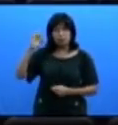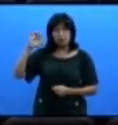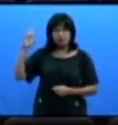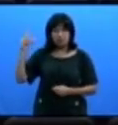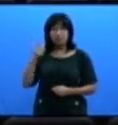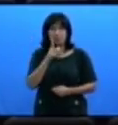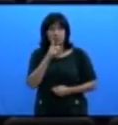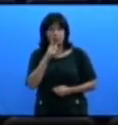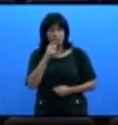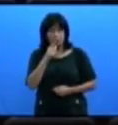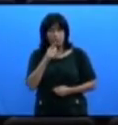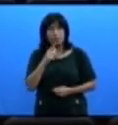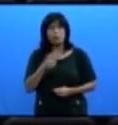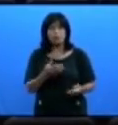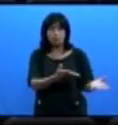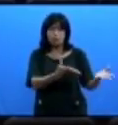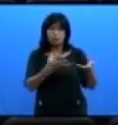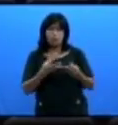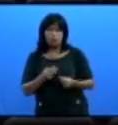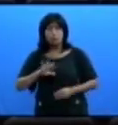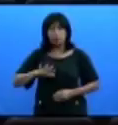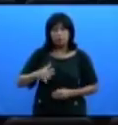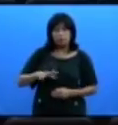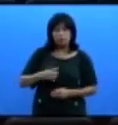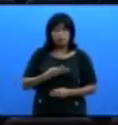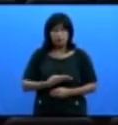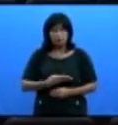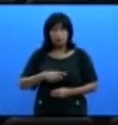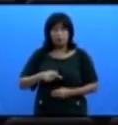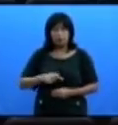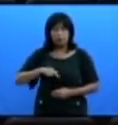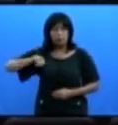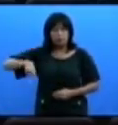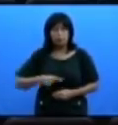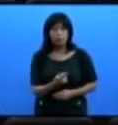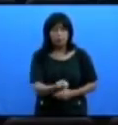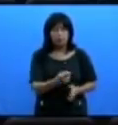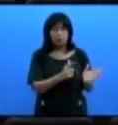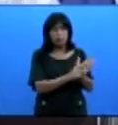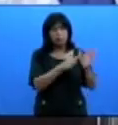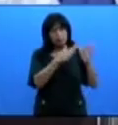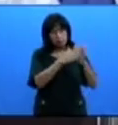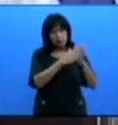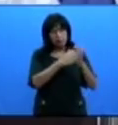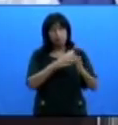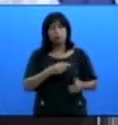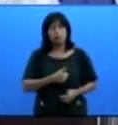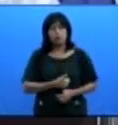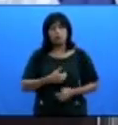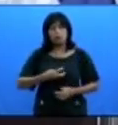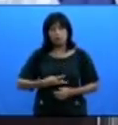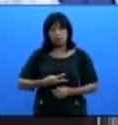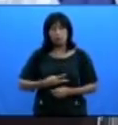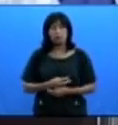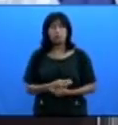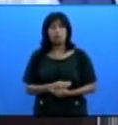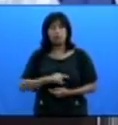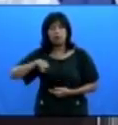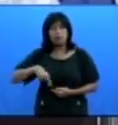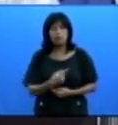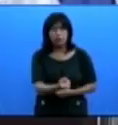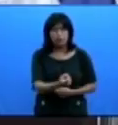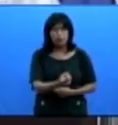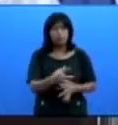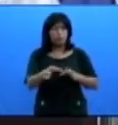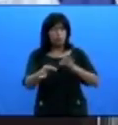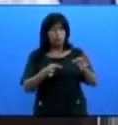Água e Esgoto de Araçatuba, deve receber em torno de 47 milhões e a Câmara Municipal 13 milhões e meio. O projeto